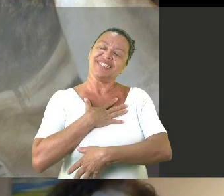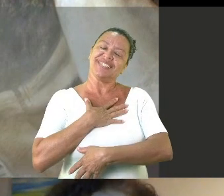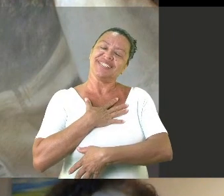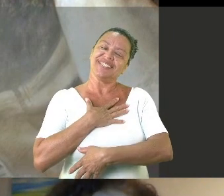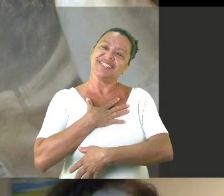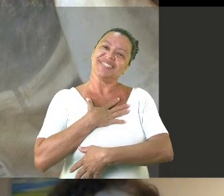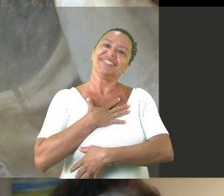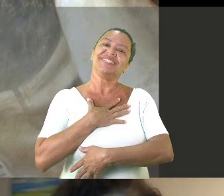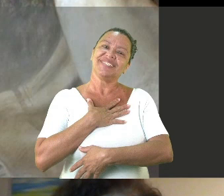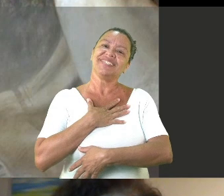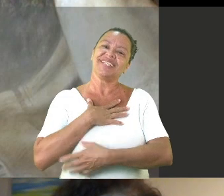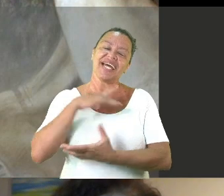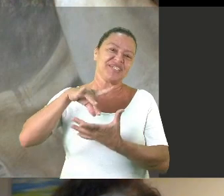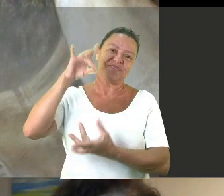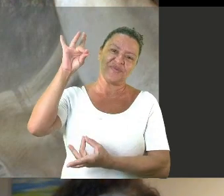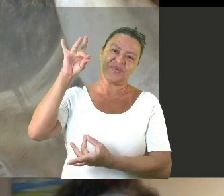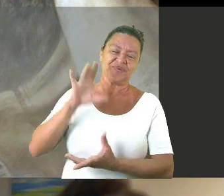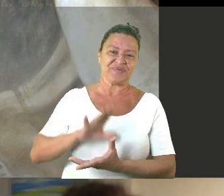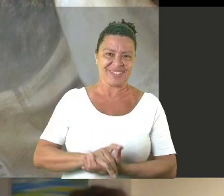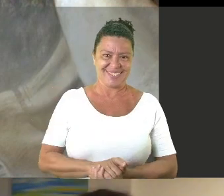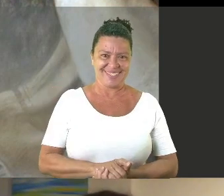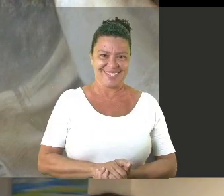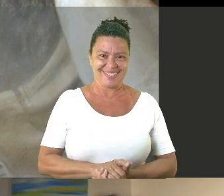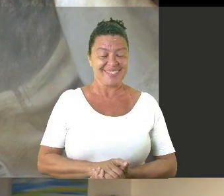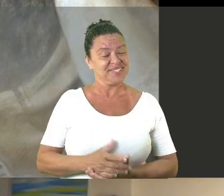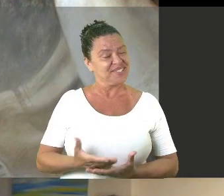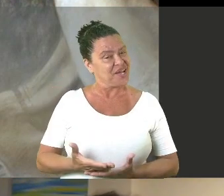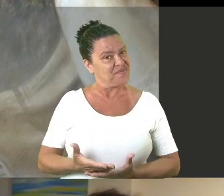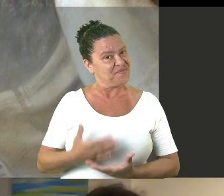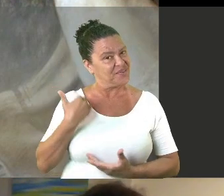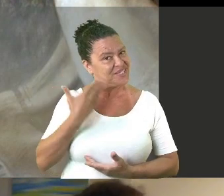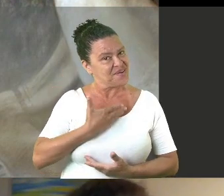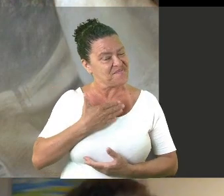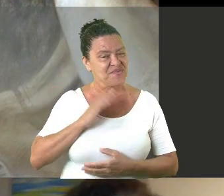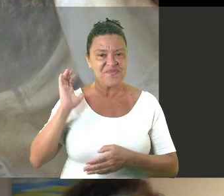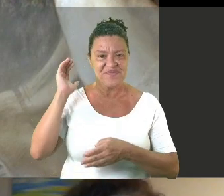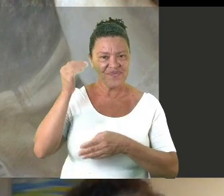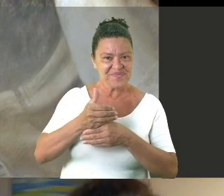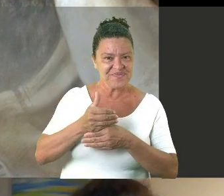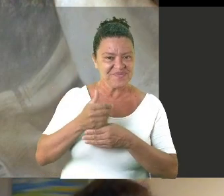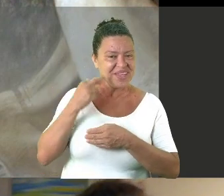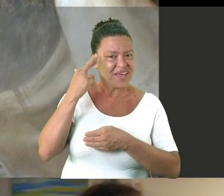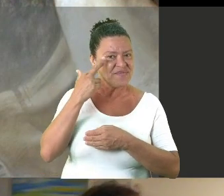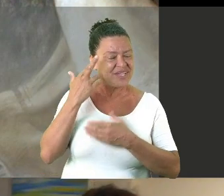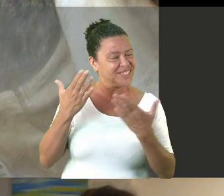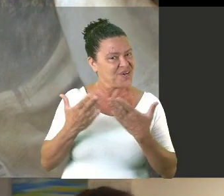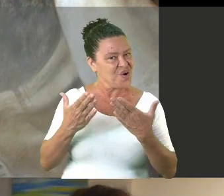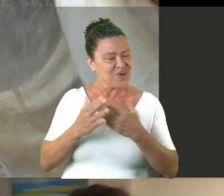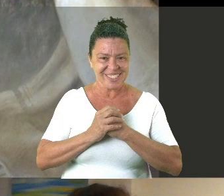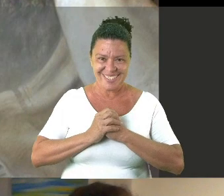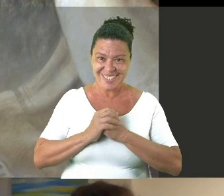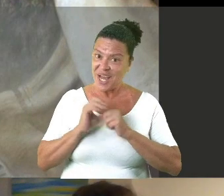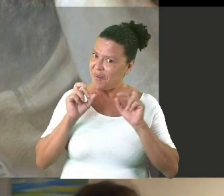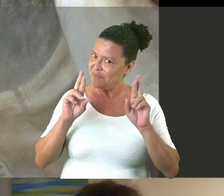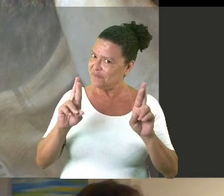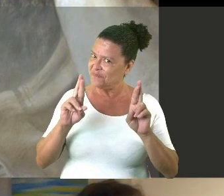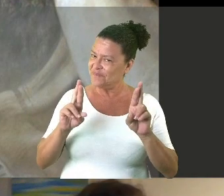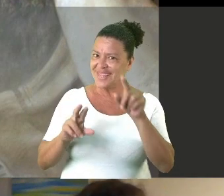nossa saúde espiritual. E com isso, meus amigos, eu termino a nossa reflexão de hoje. Espero